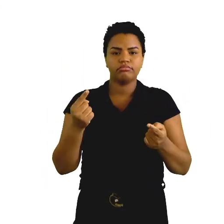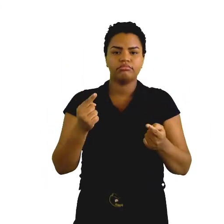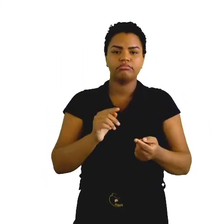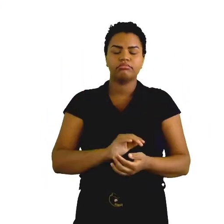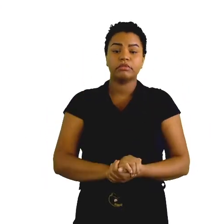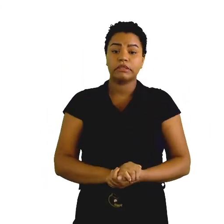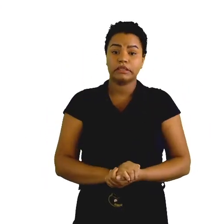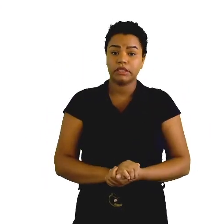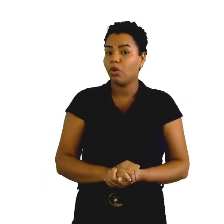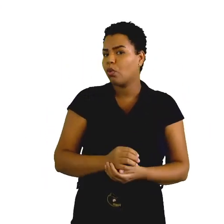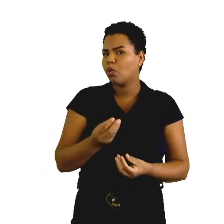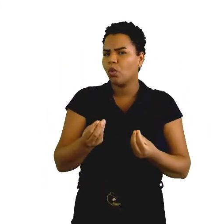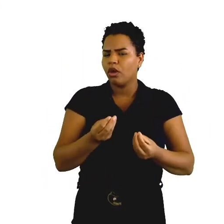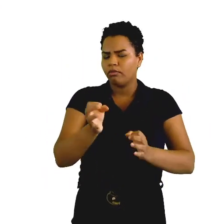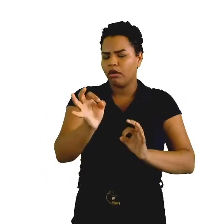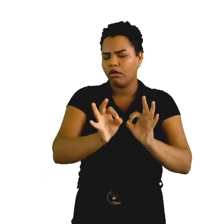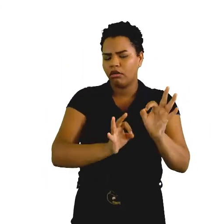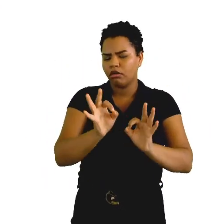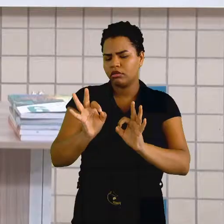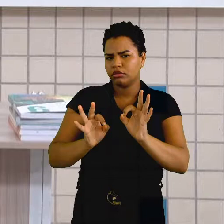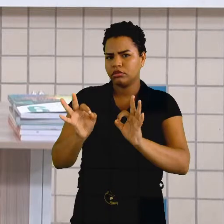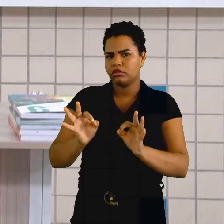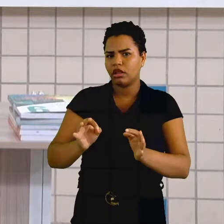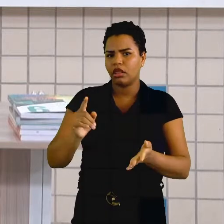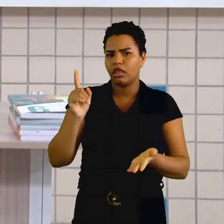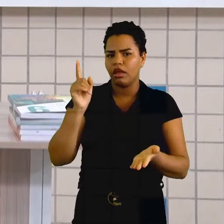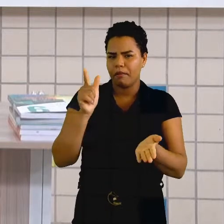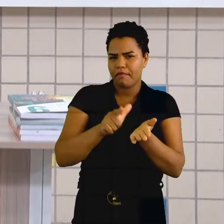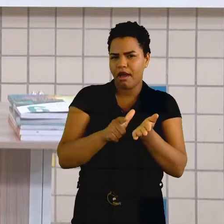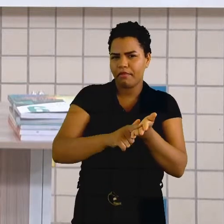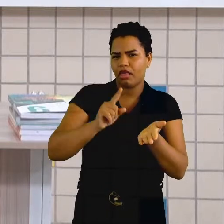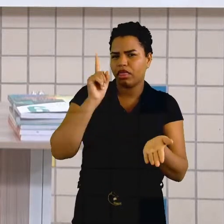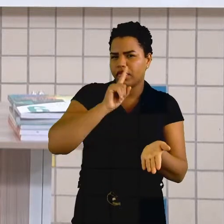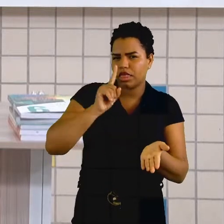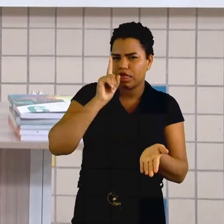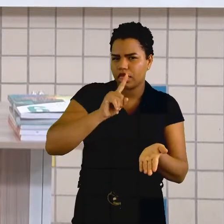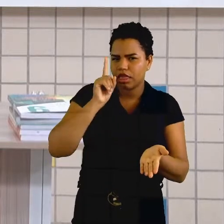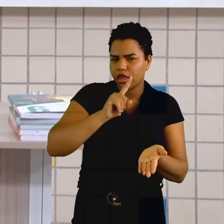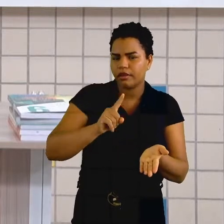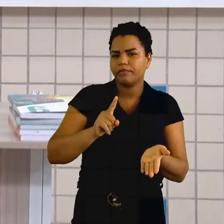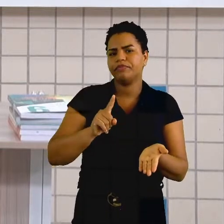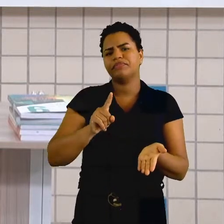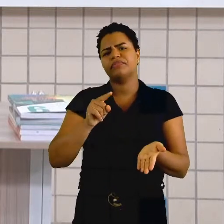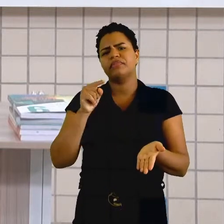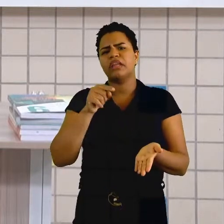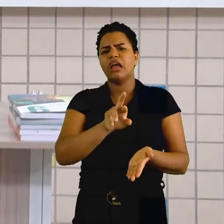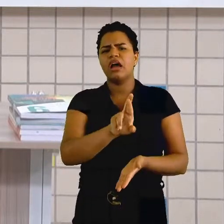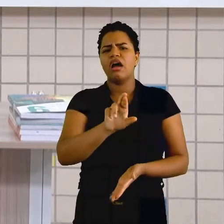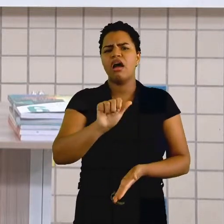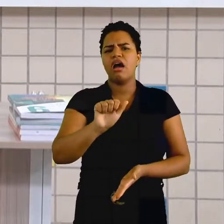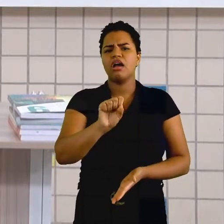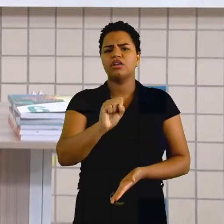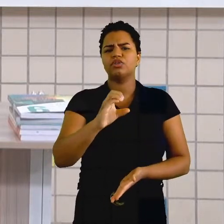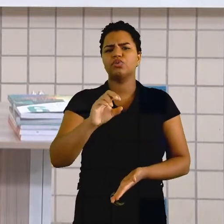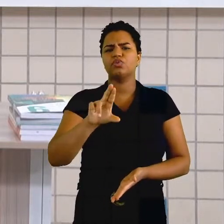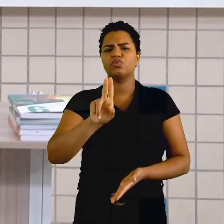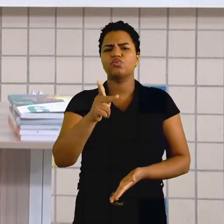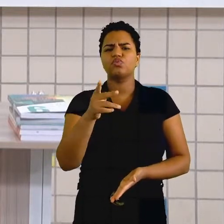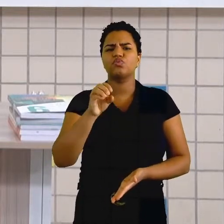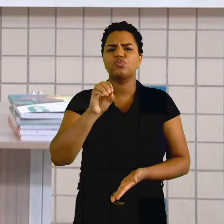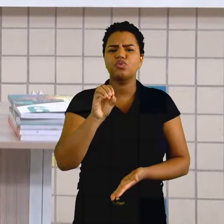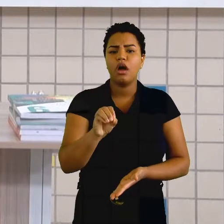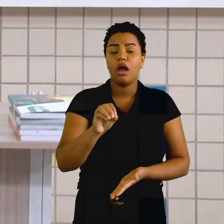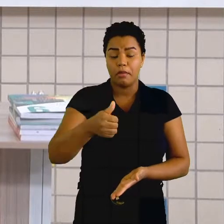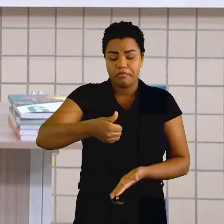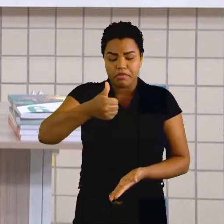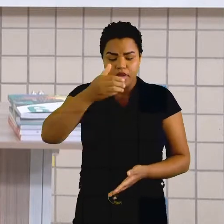vai organizando-as no seu rascunho. O rascunho é o primeiro momento que você vai ter para produzir o seu texto.